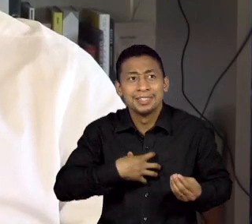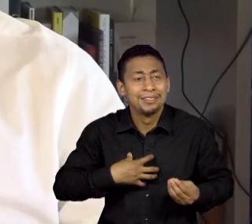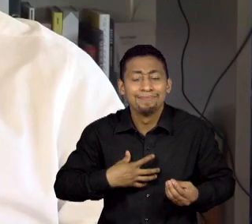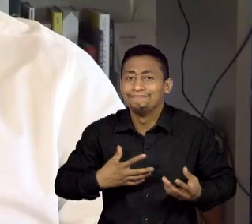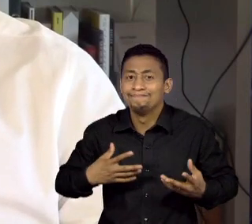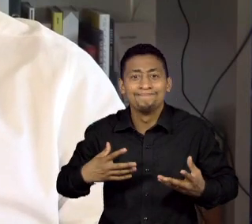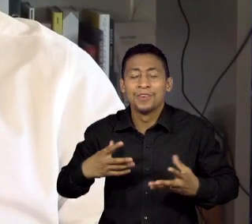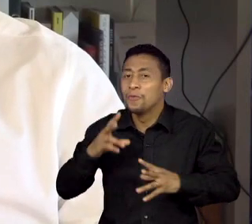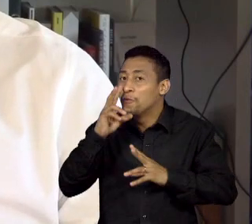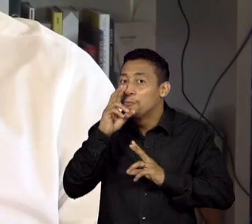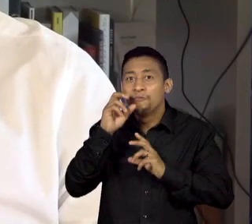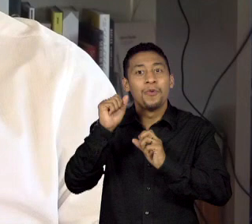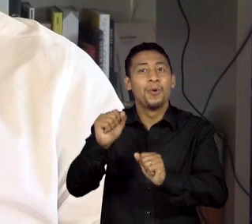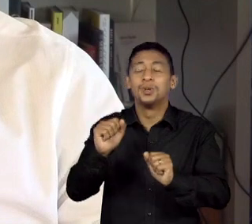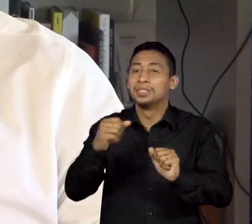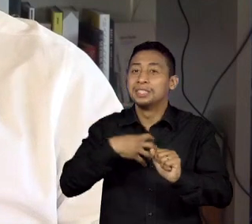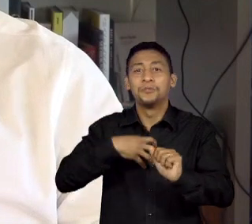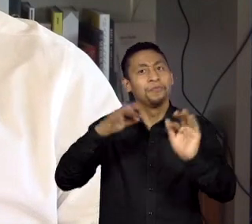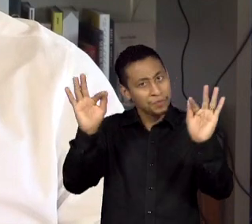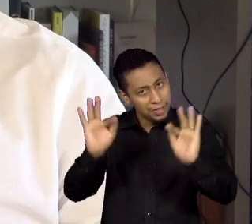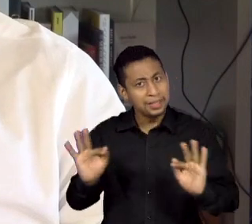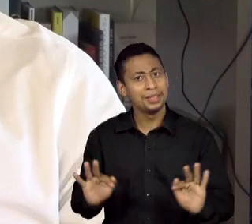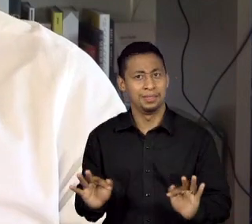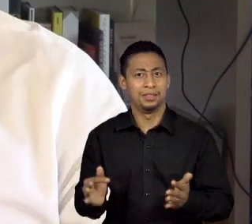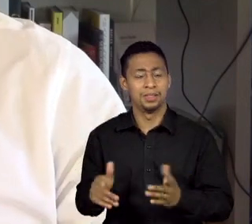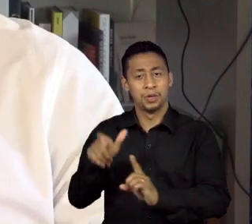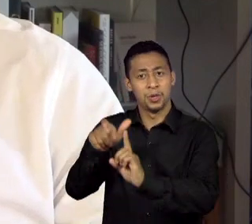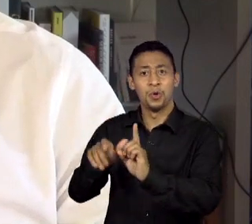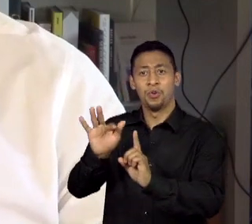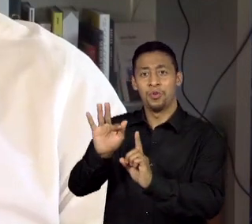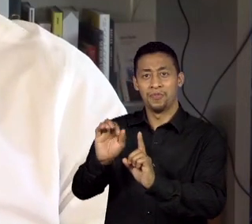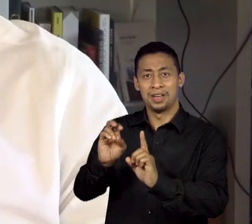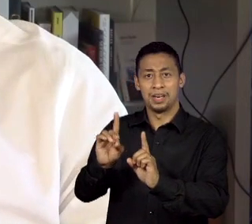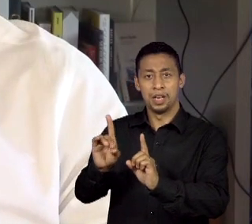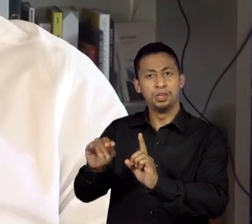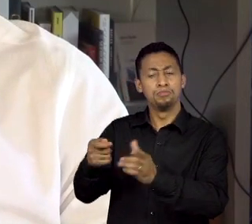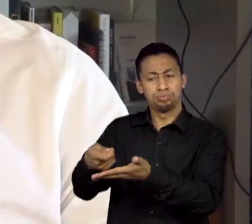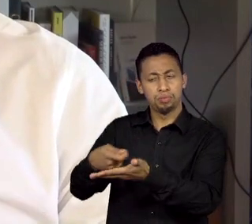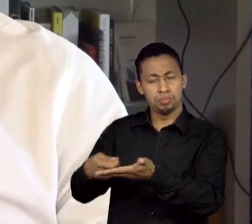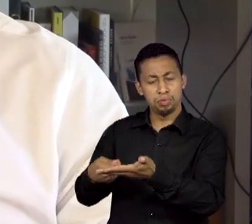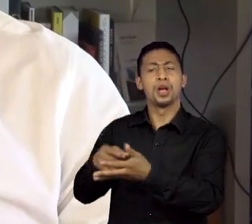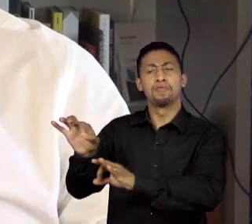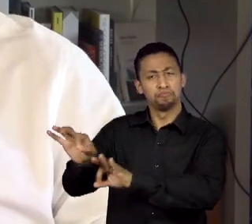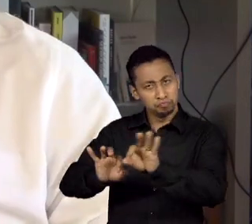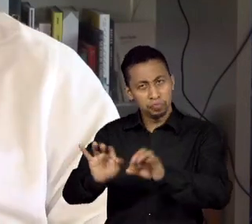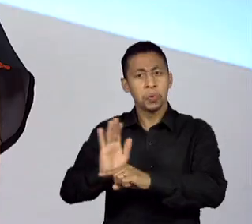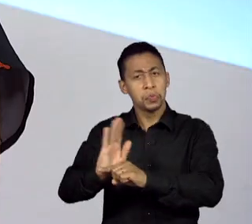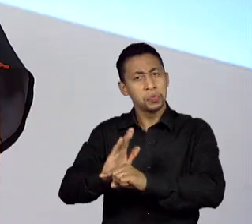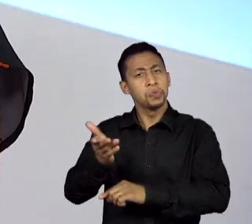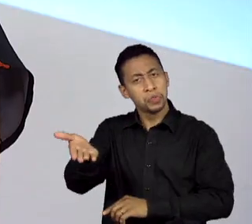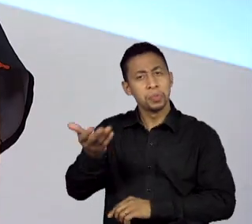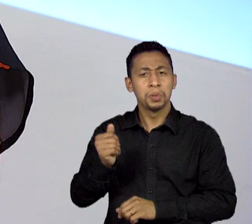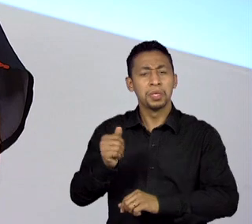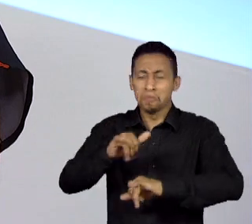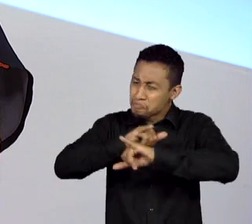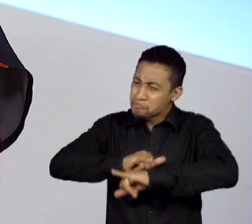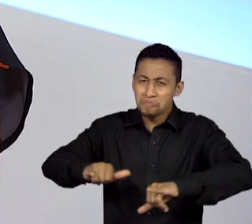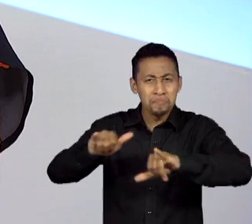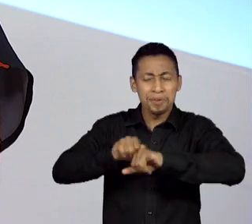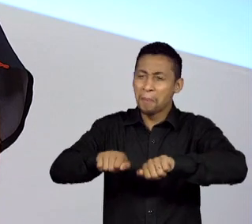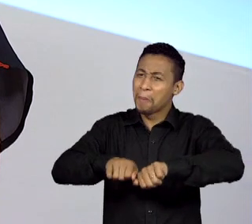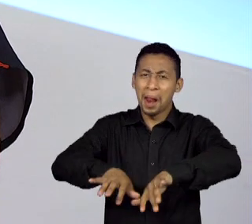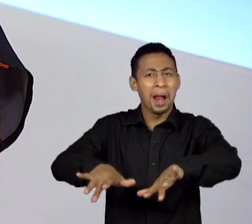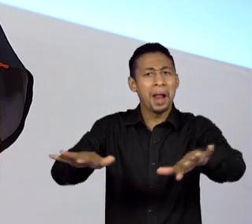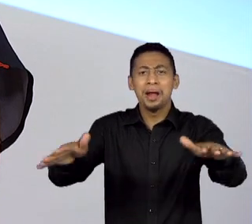muito feliz que o Fernando tenha feito o filme, da maneira como ele fez e que o filme tenha tido esse impacto. Então, acho que a gente eu acho que por aí